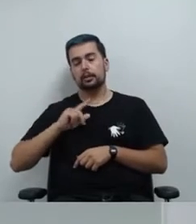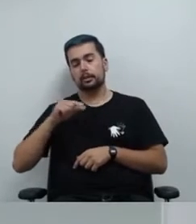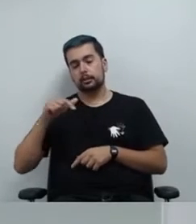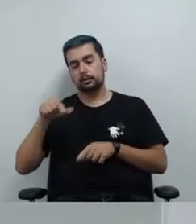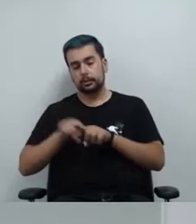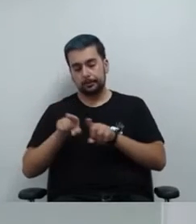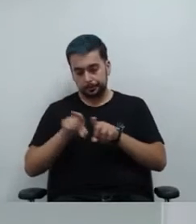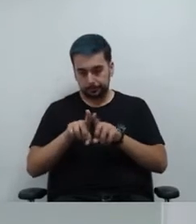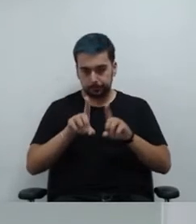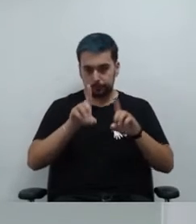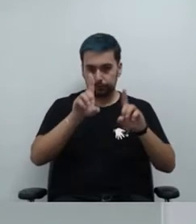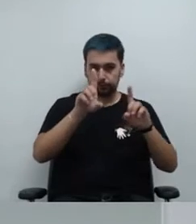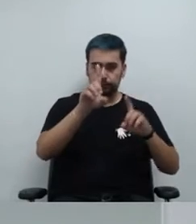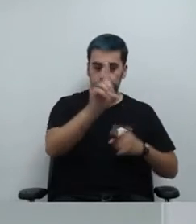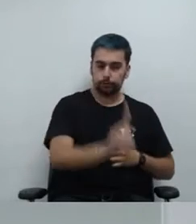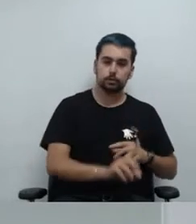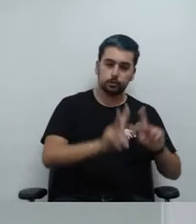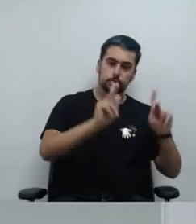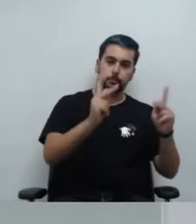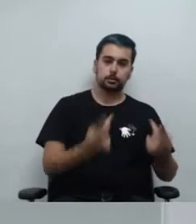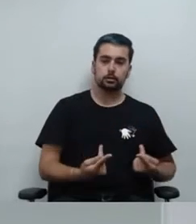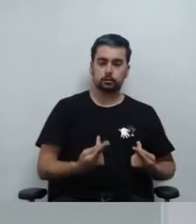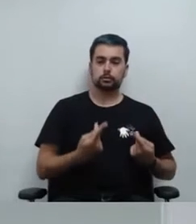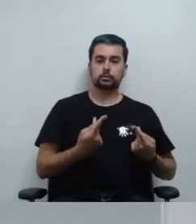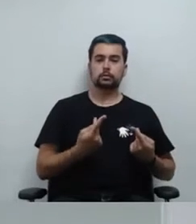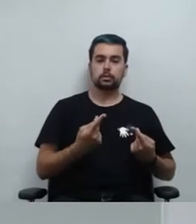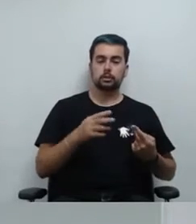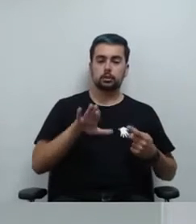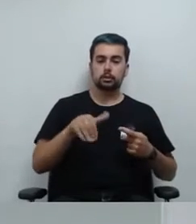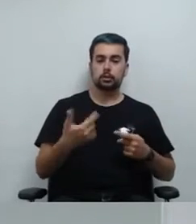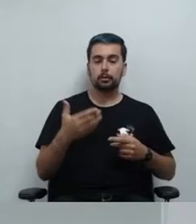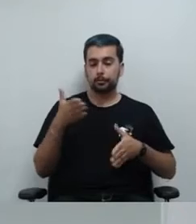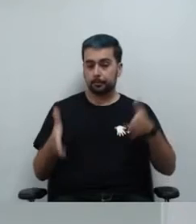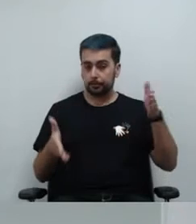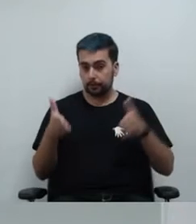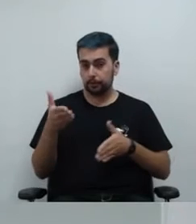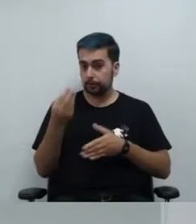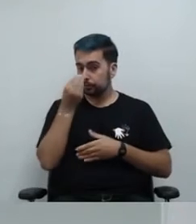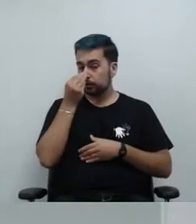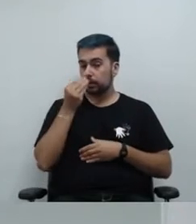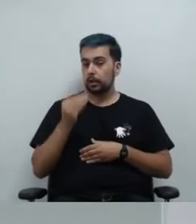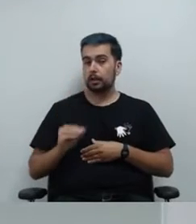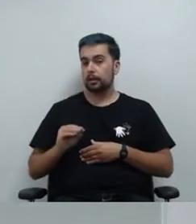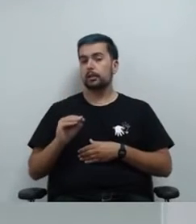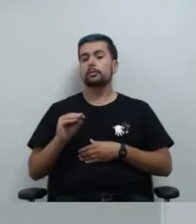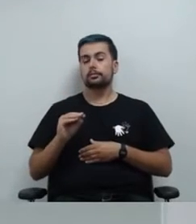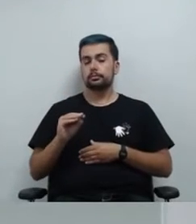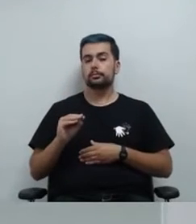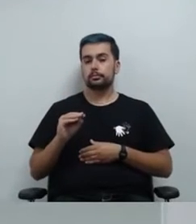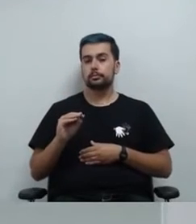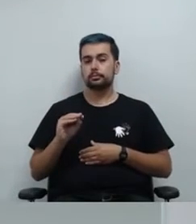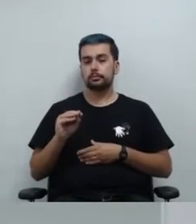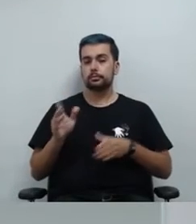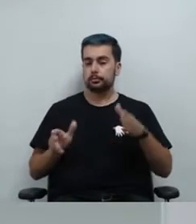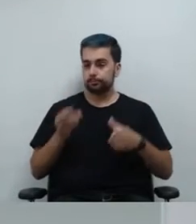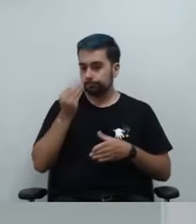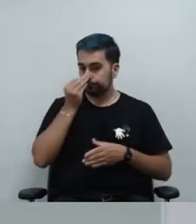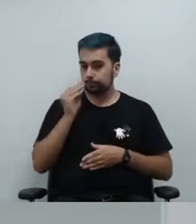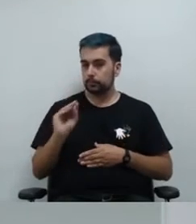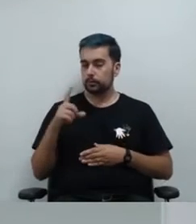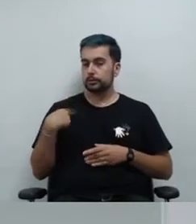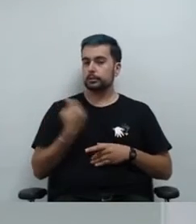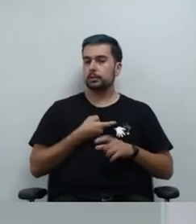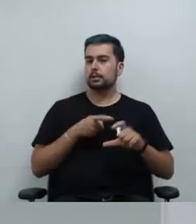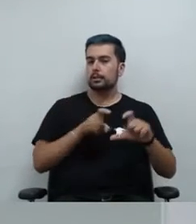gestão. Assim, em tempos de negacionismo, parece que em tempos de negacionismo, seguimos presos